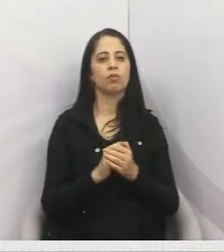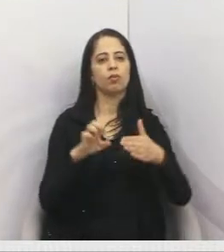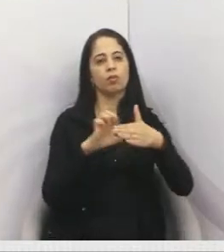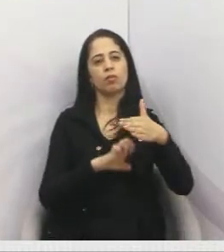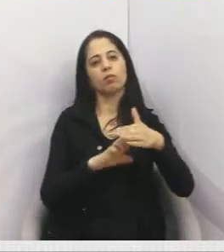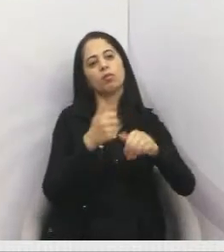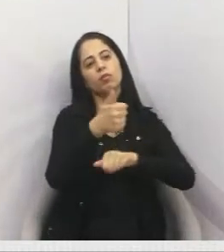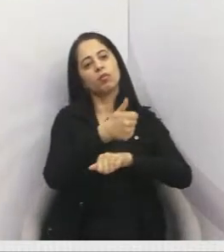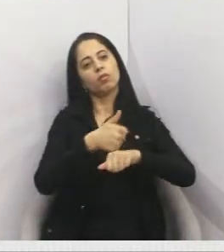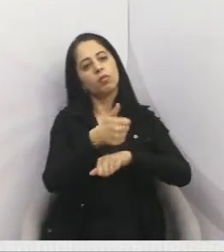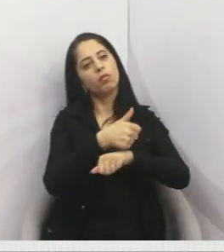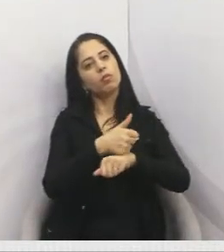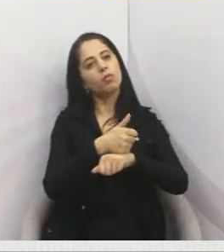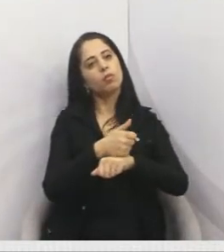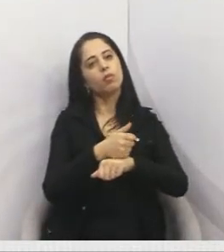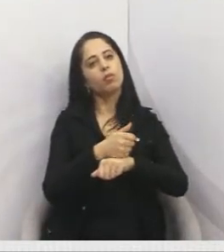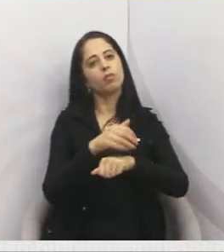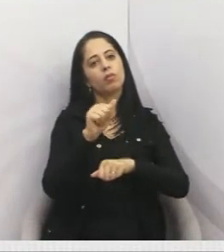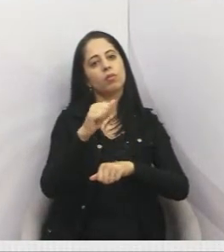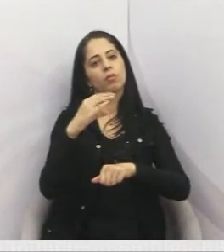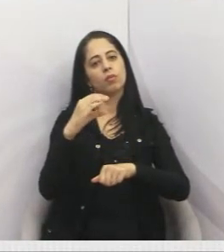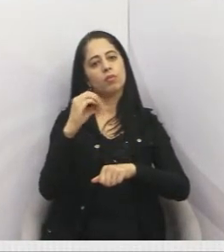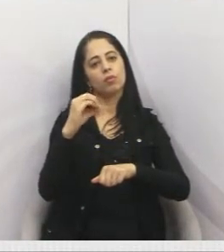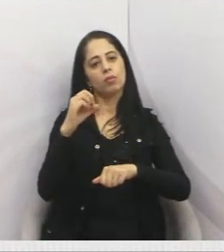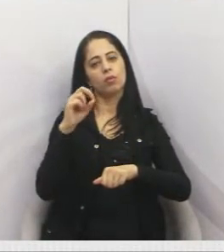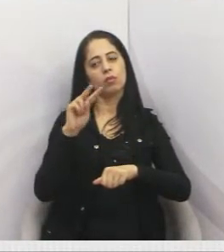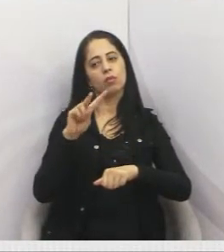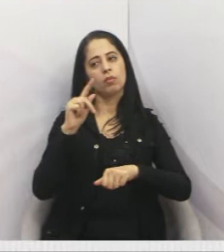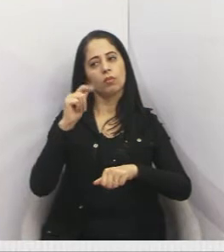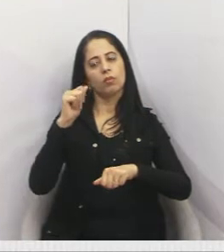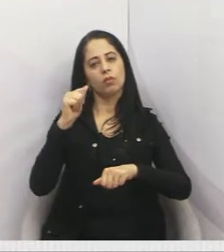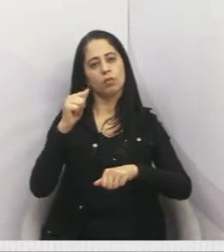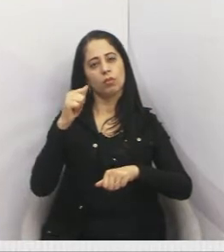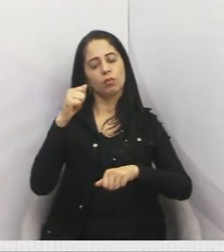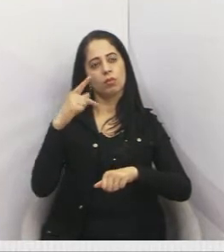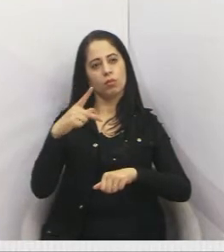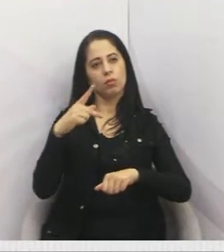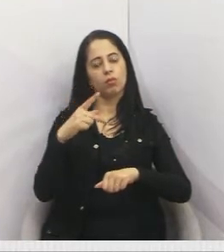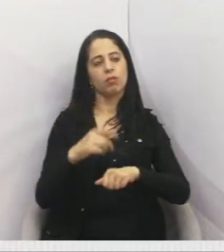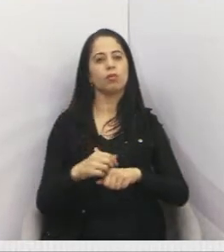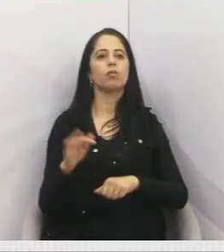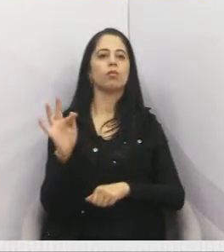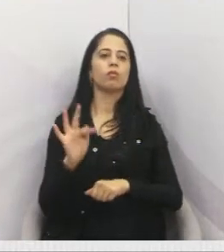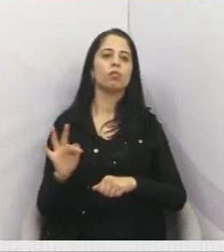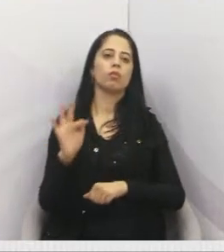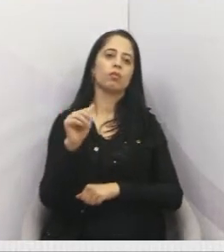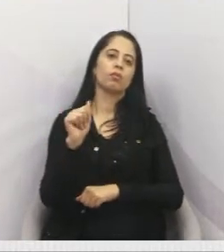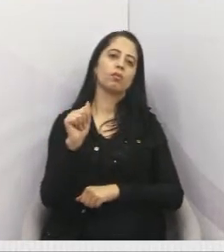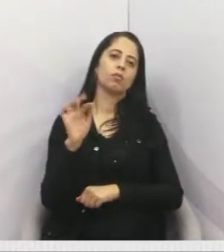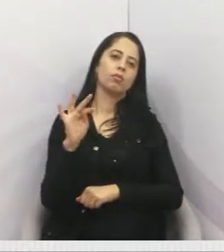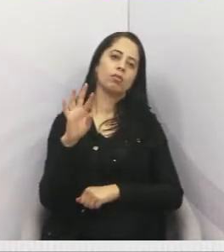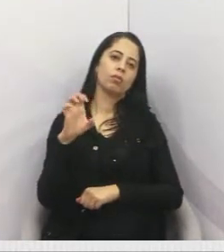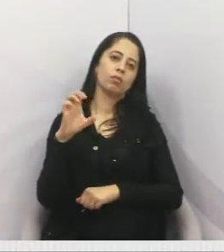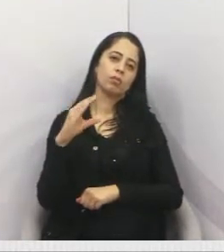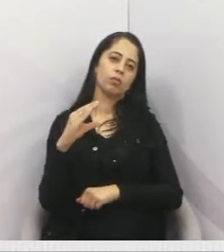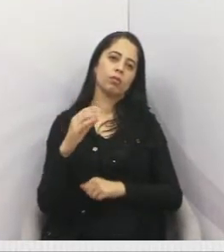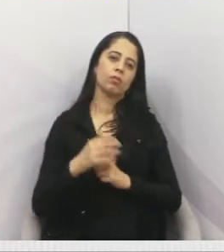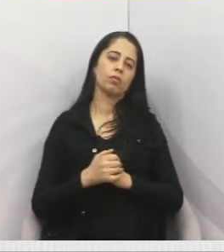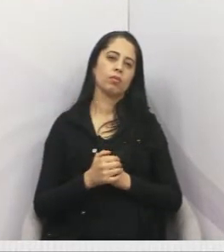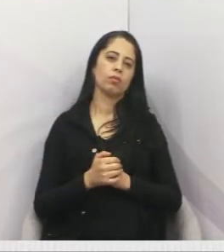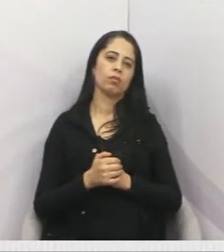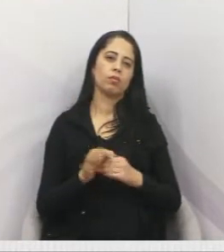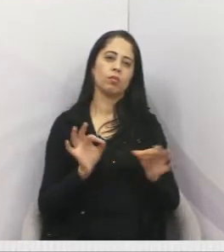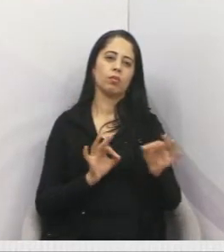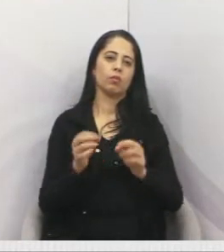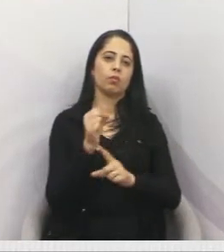entidades profissionais, ACONVAP. Entidades acadêmicas e de pesquisa, FATEC. E Organização da